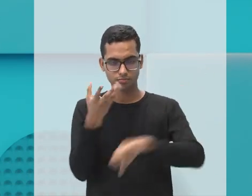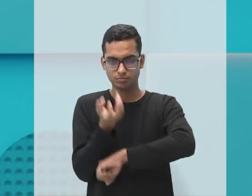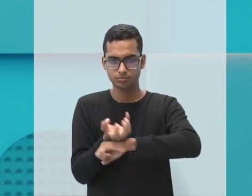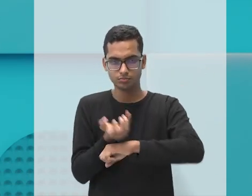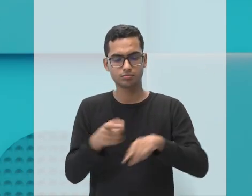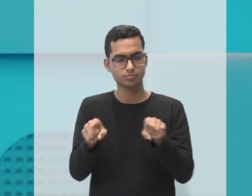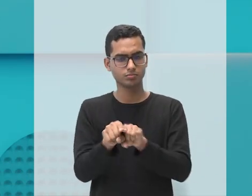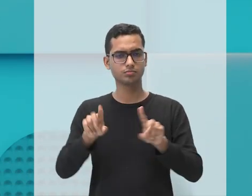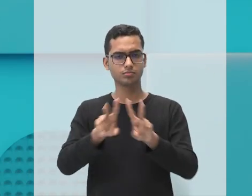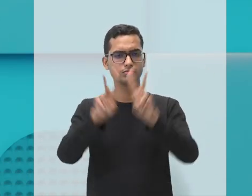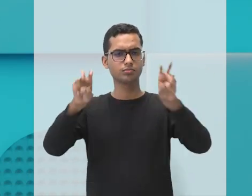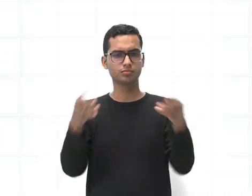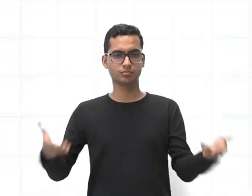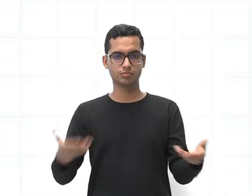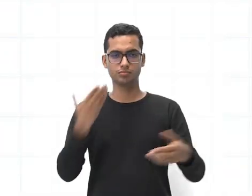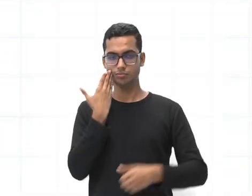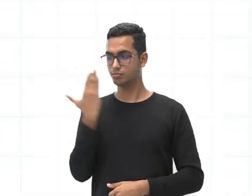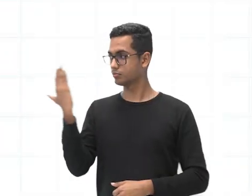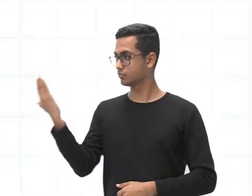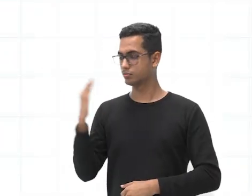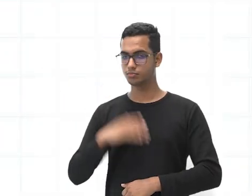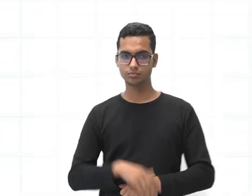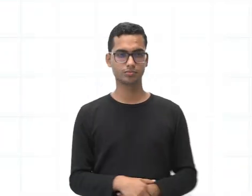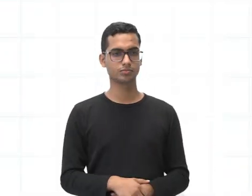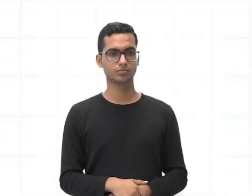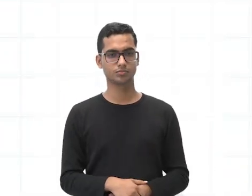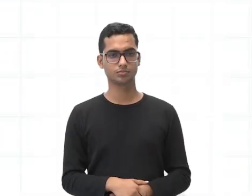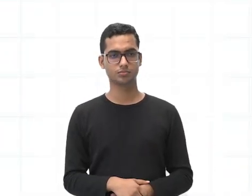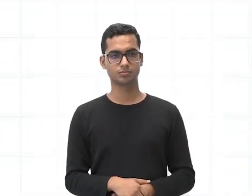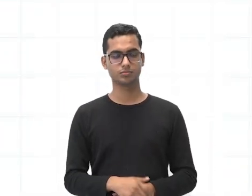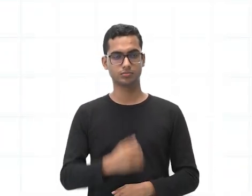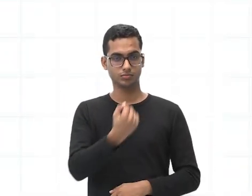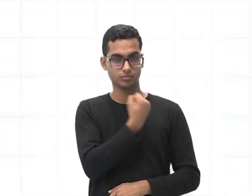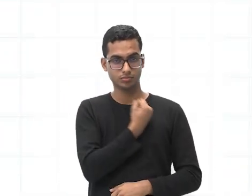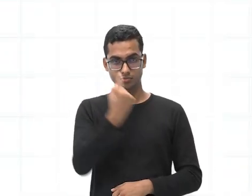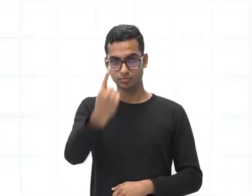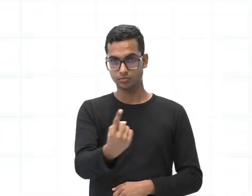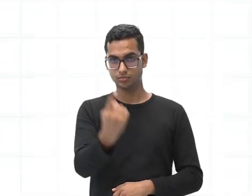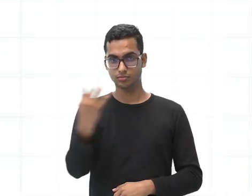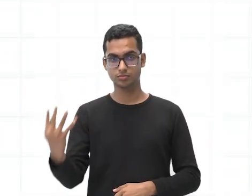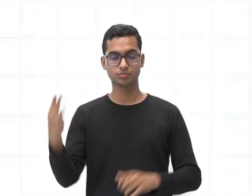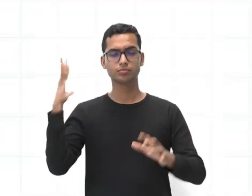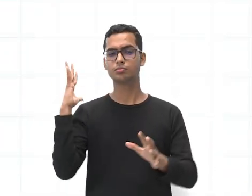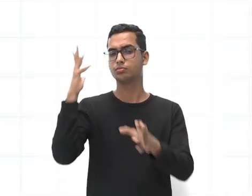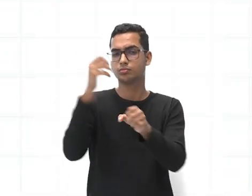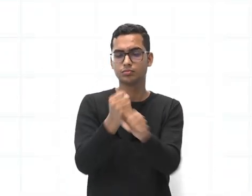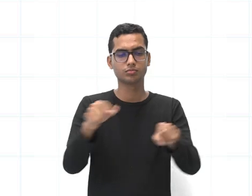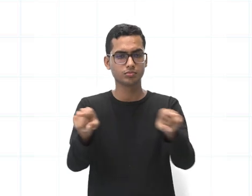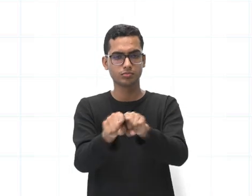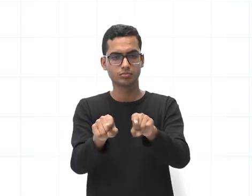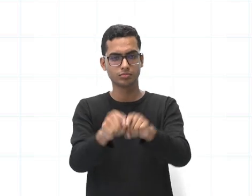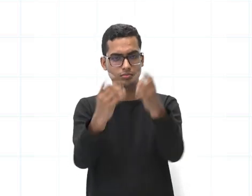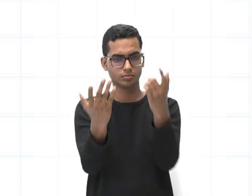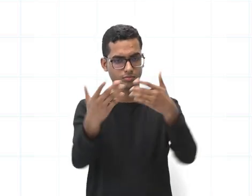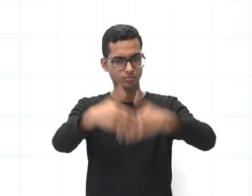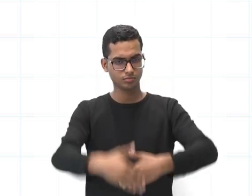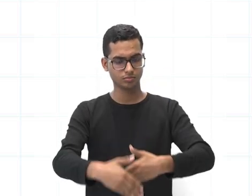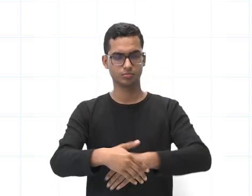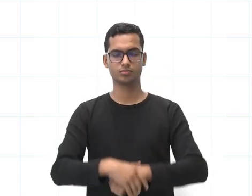nós iremos fazer na aula de hoje? Bom, hoje é a nossa aula 14, é a aula de revisão